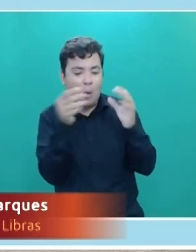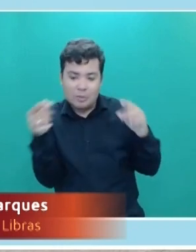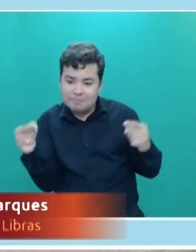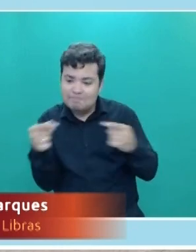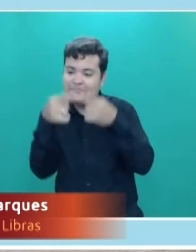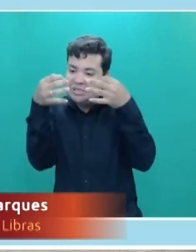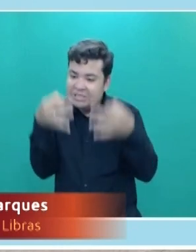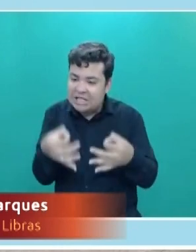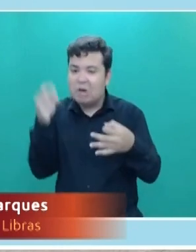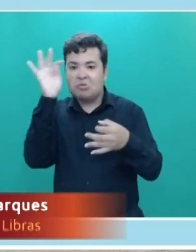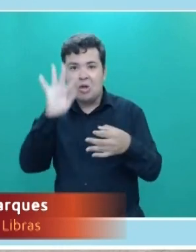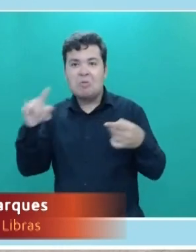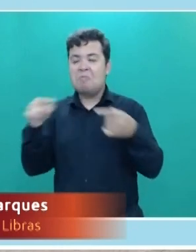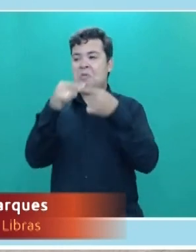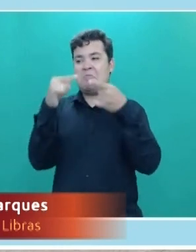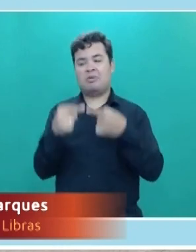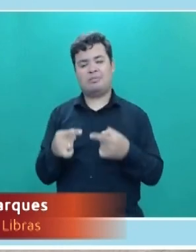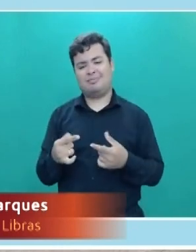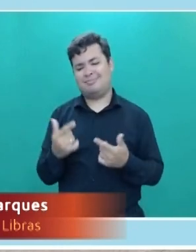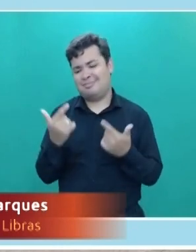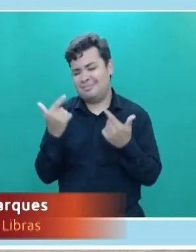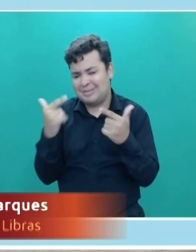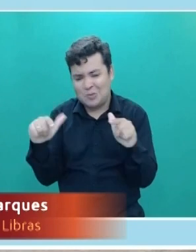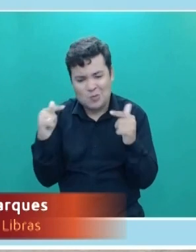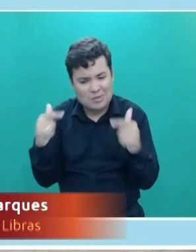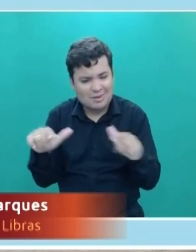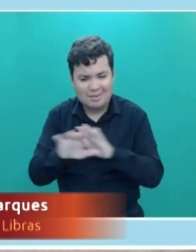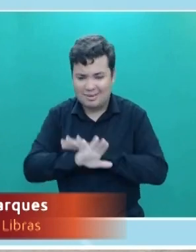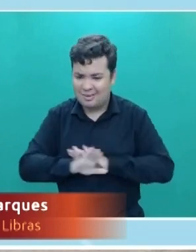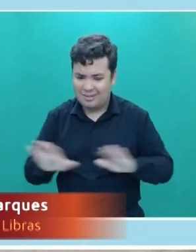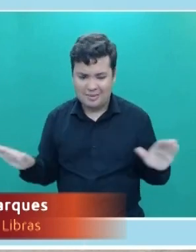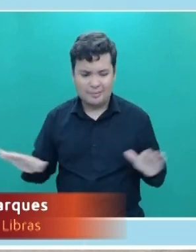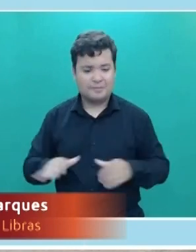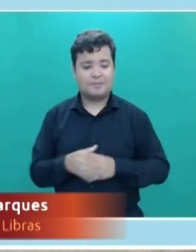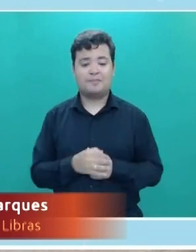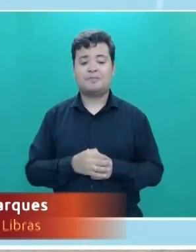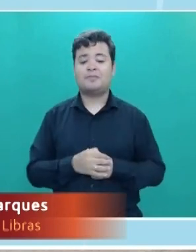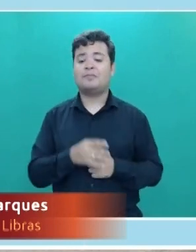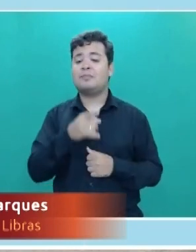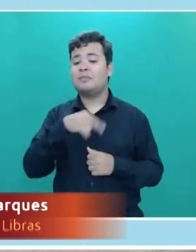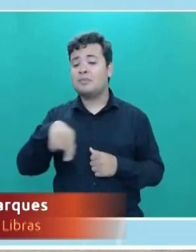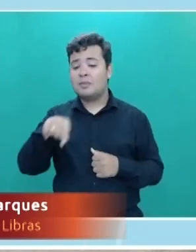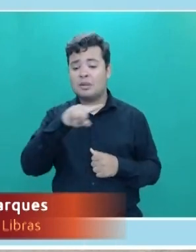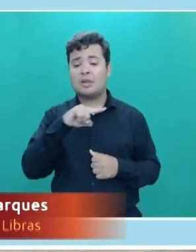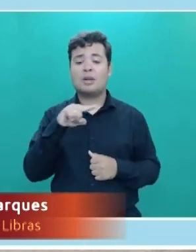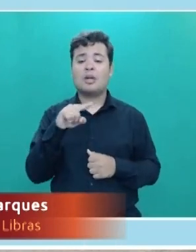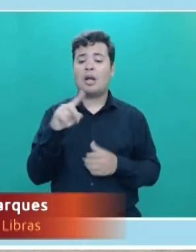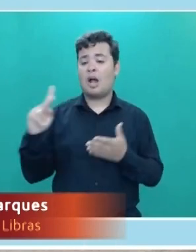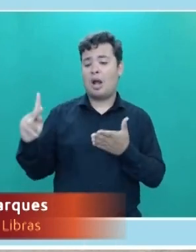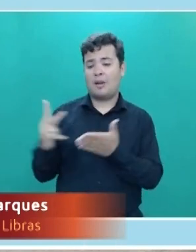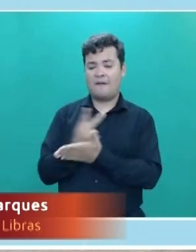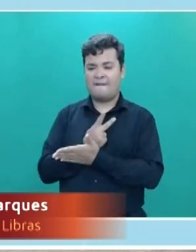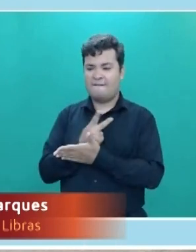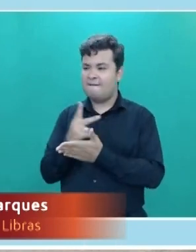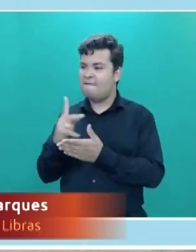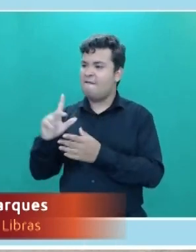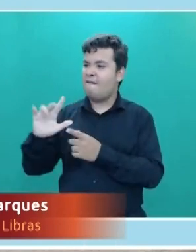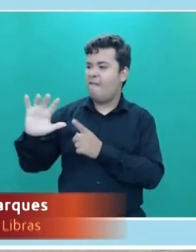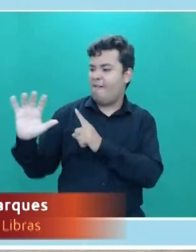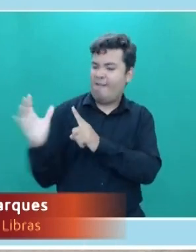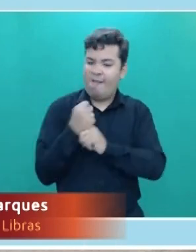né? Então, eles são muito coerentes, eles cooptam e se adaptam conforme